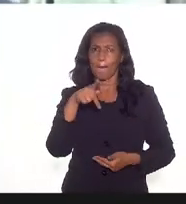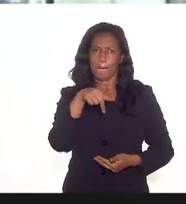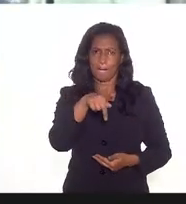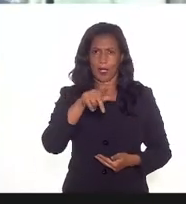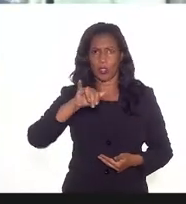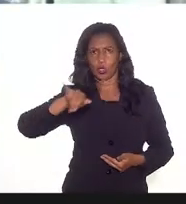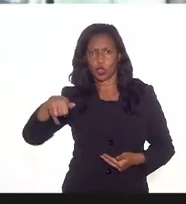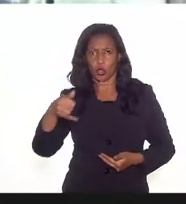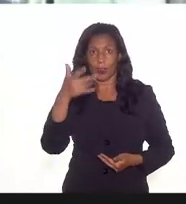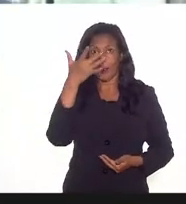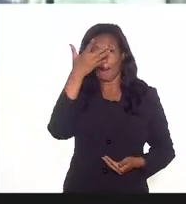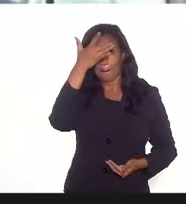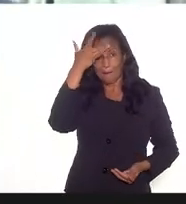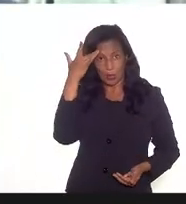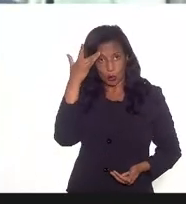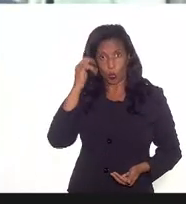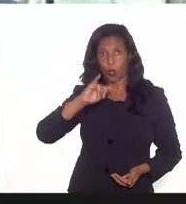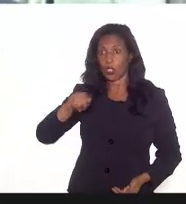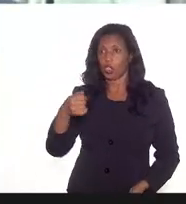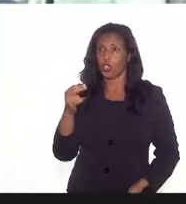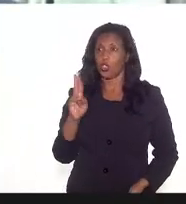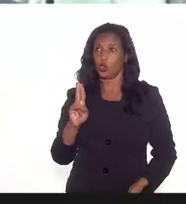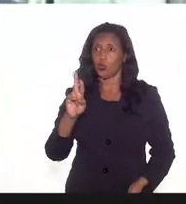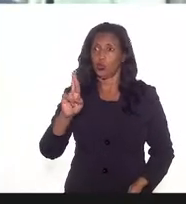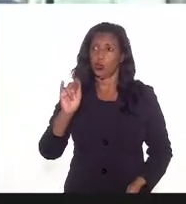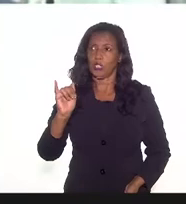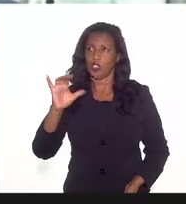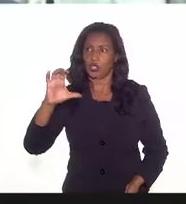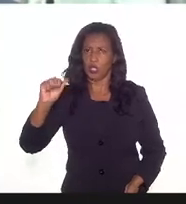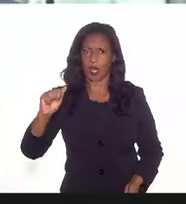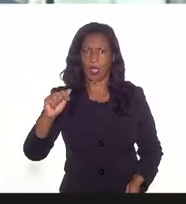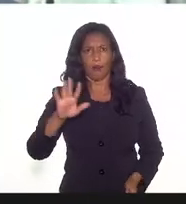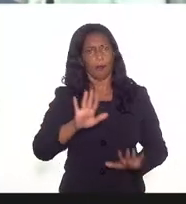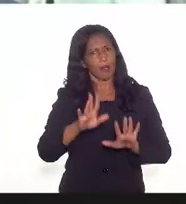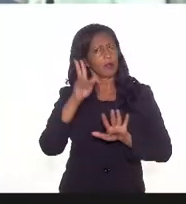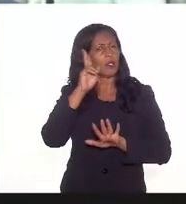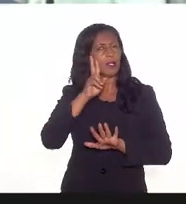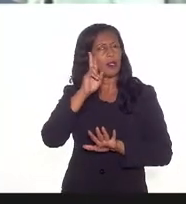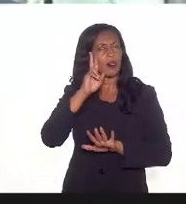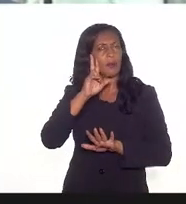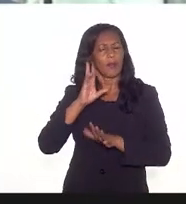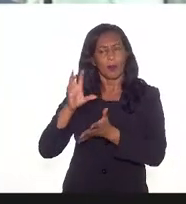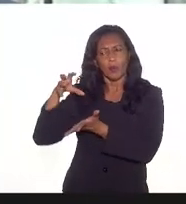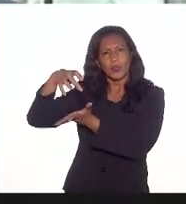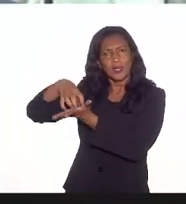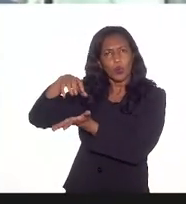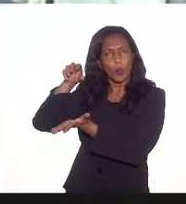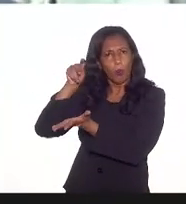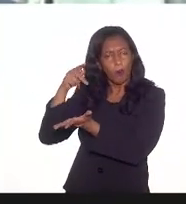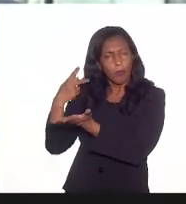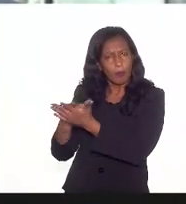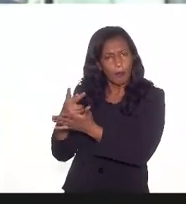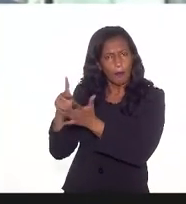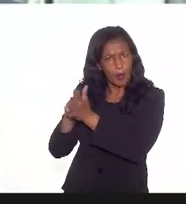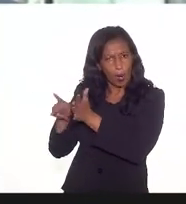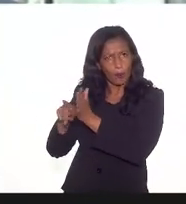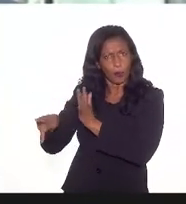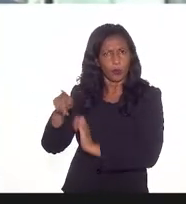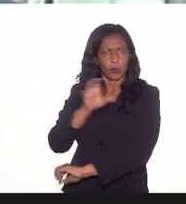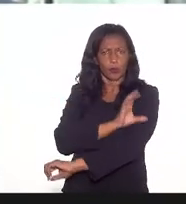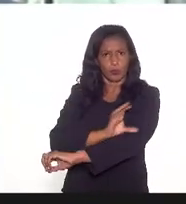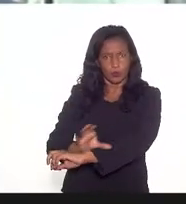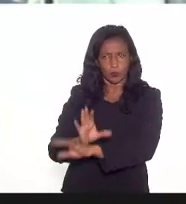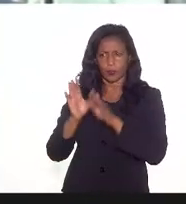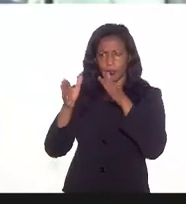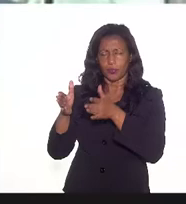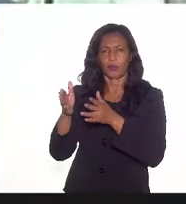né, da pessoa jurídica, mas eu quero lembrar que recentemente, para o setor de cultura, especialmente voltados